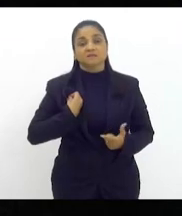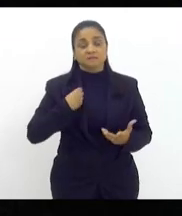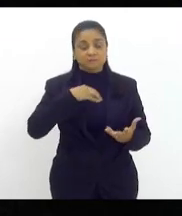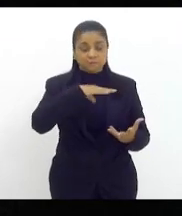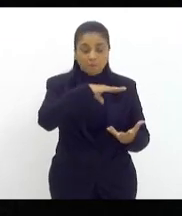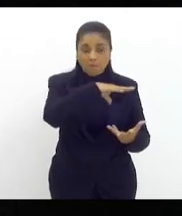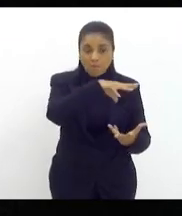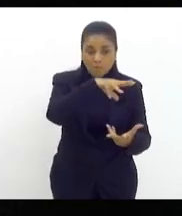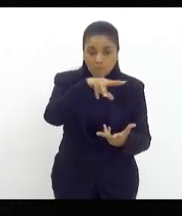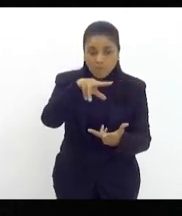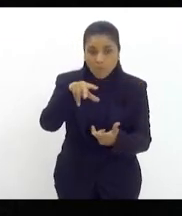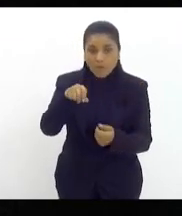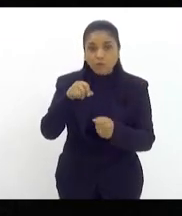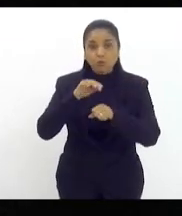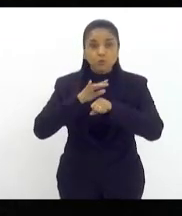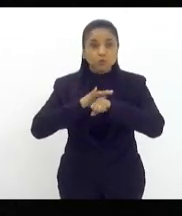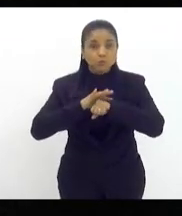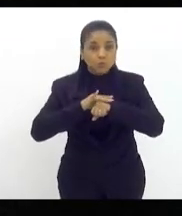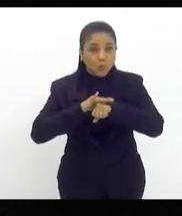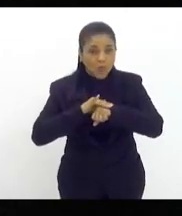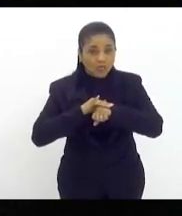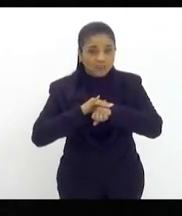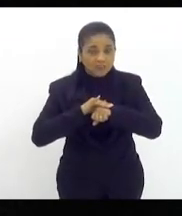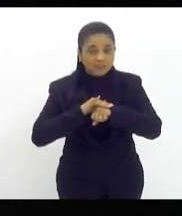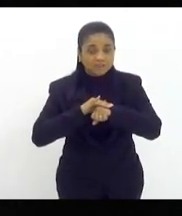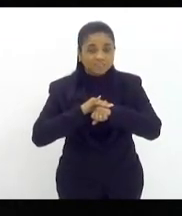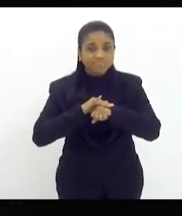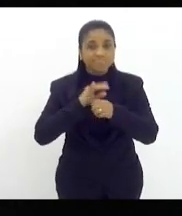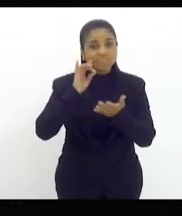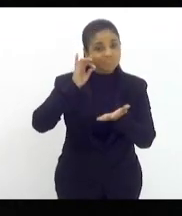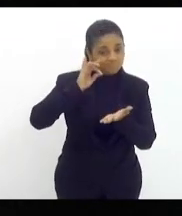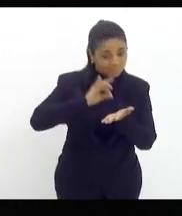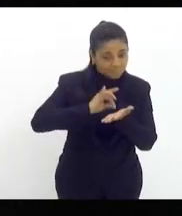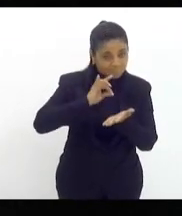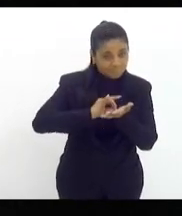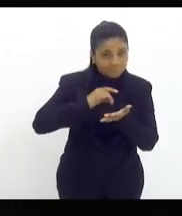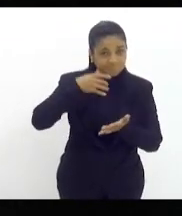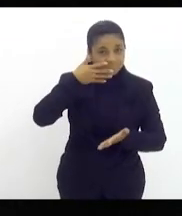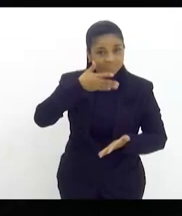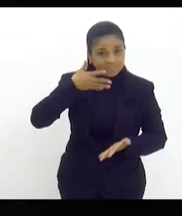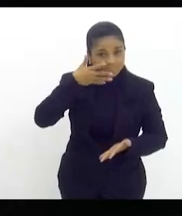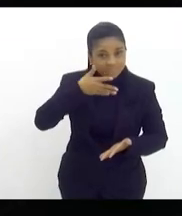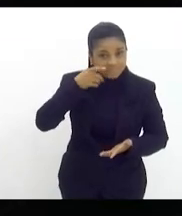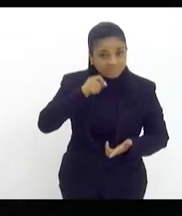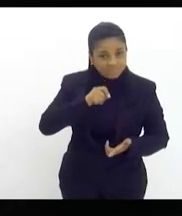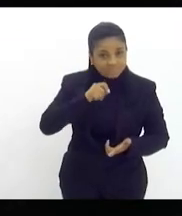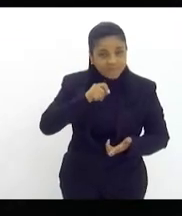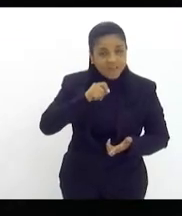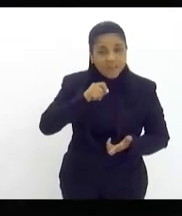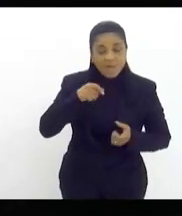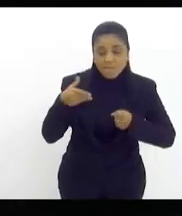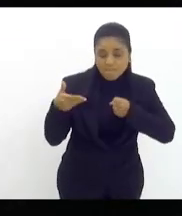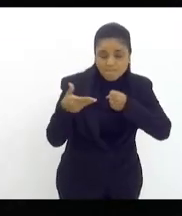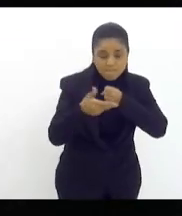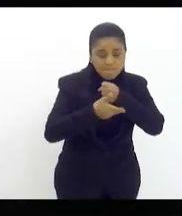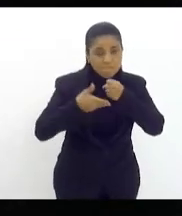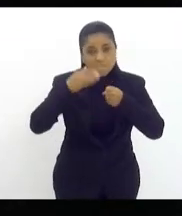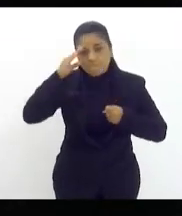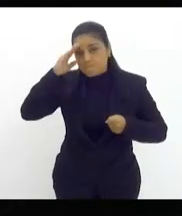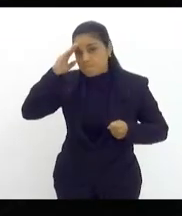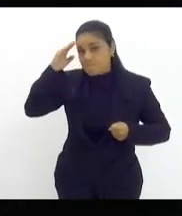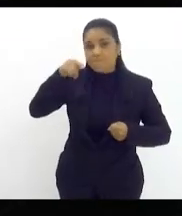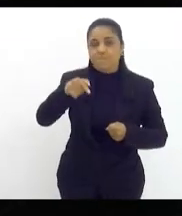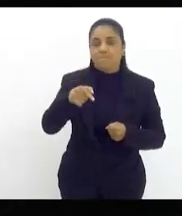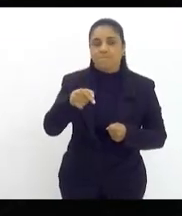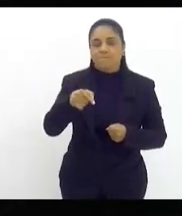falar obviedades é uma necessidade fundamental deputado quando eu